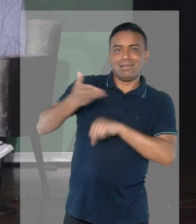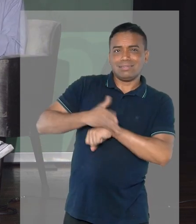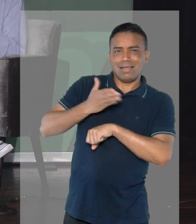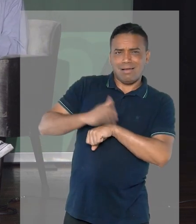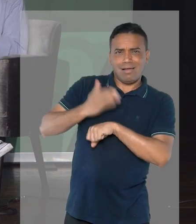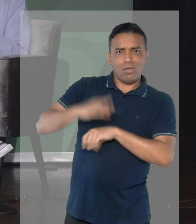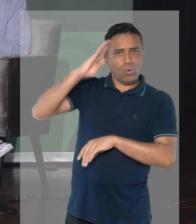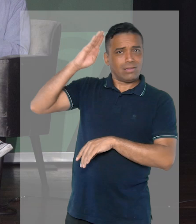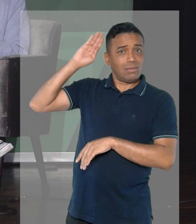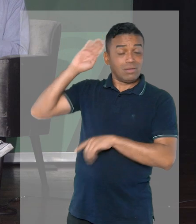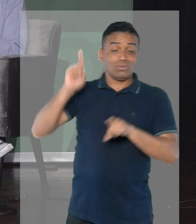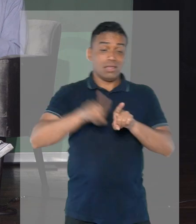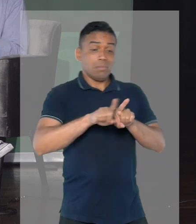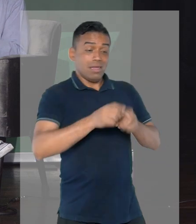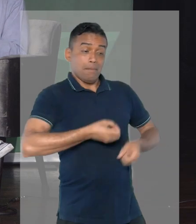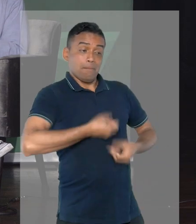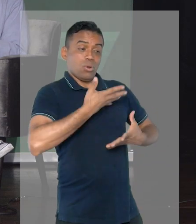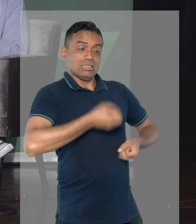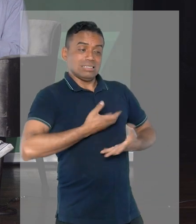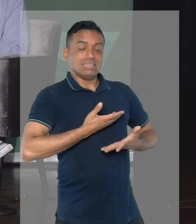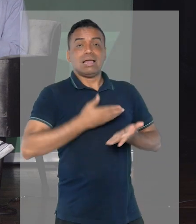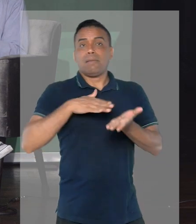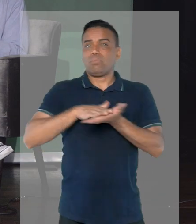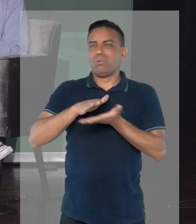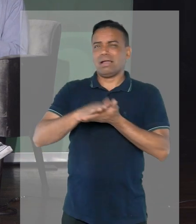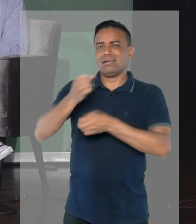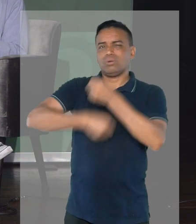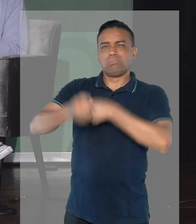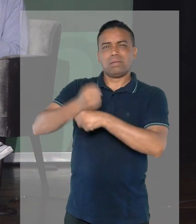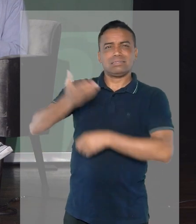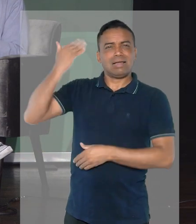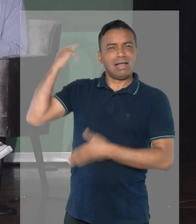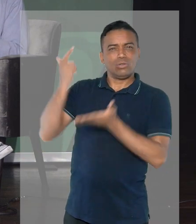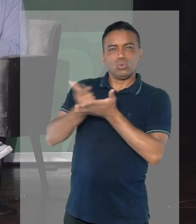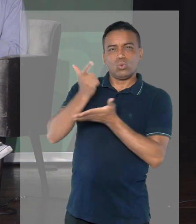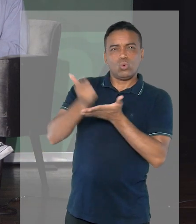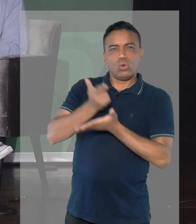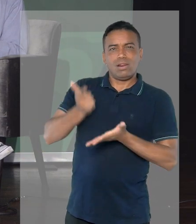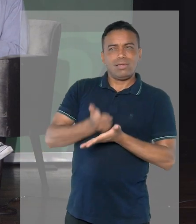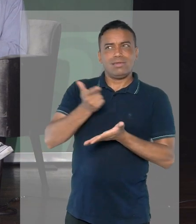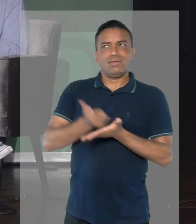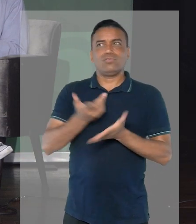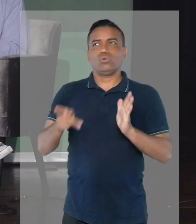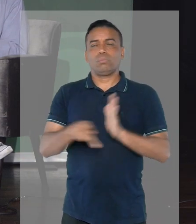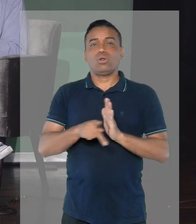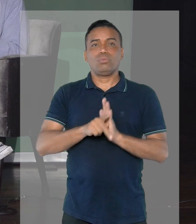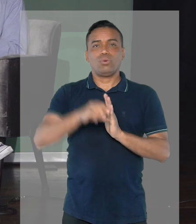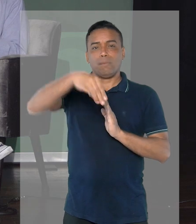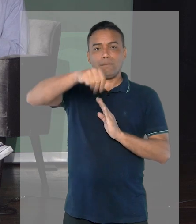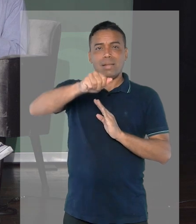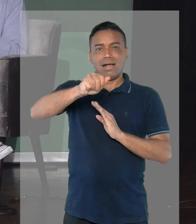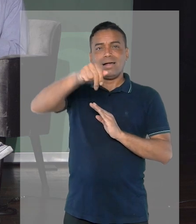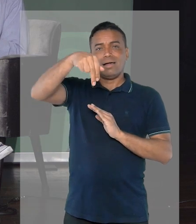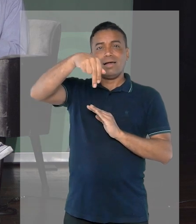ou da poesia, a gente tinha publicado no ano passado um livrinho sobre Manuel